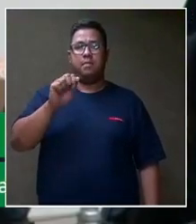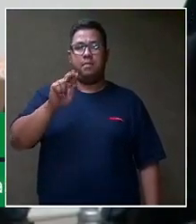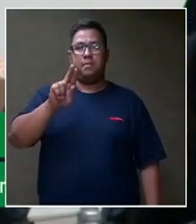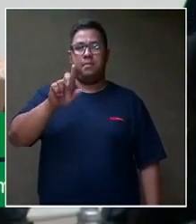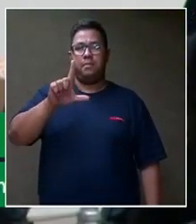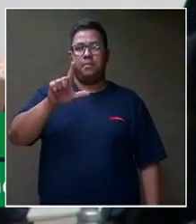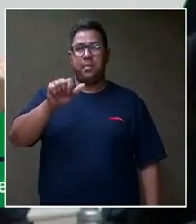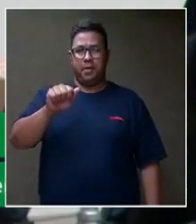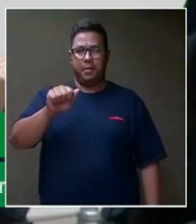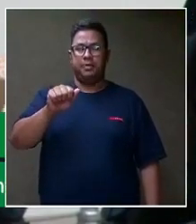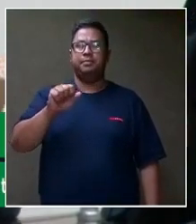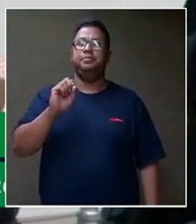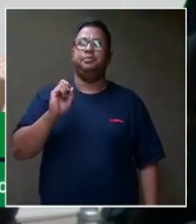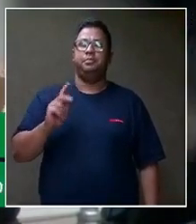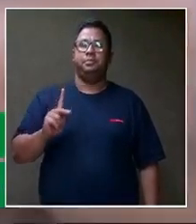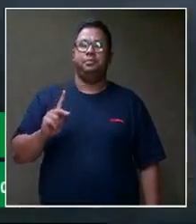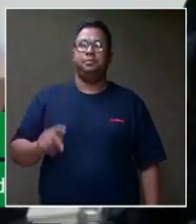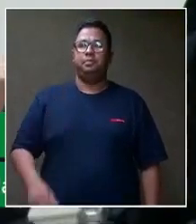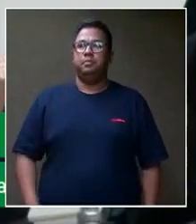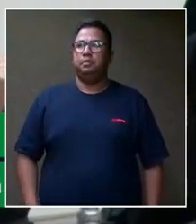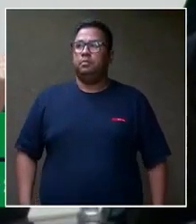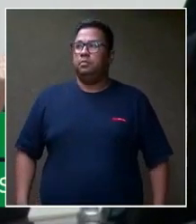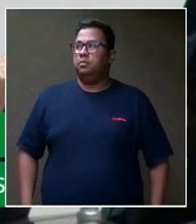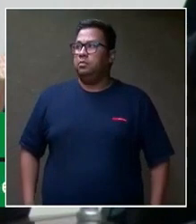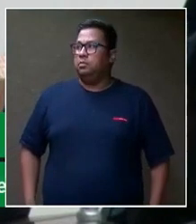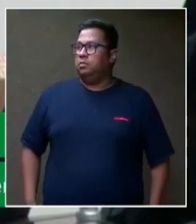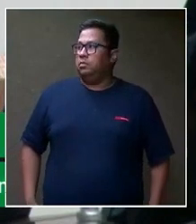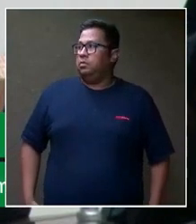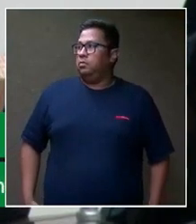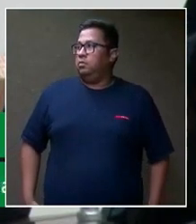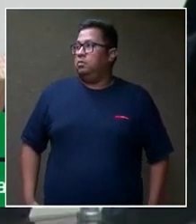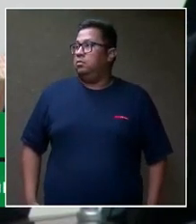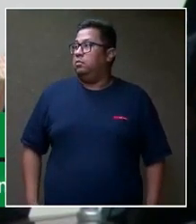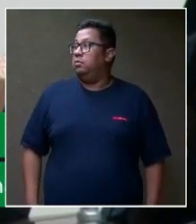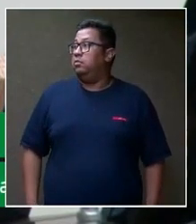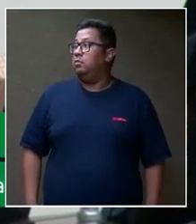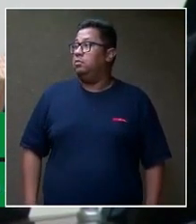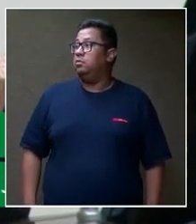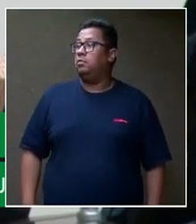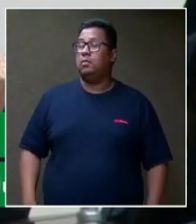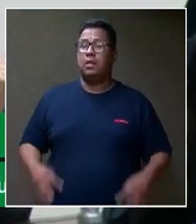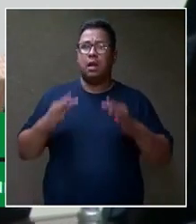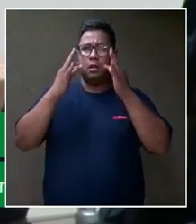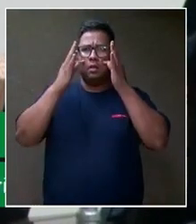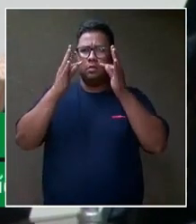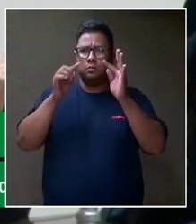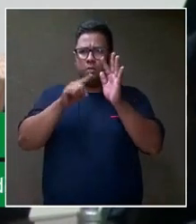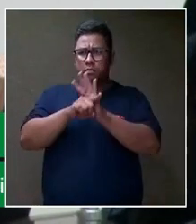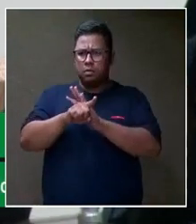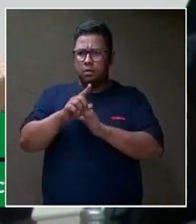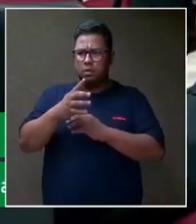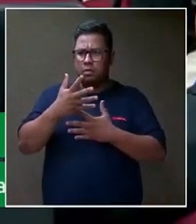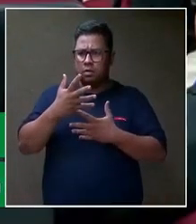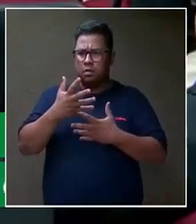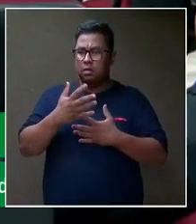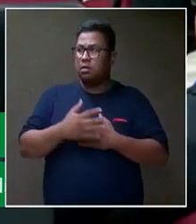Kelly Paula de Moraes, né? Isso. Excelência, eu gostaria que perguntasse à testemunha se ela gostaria